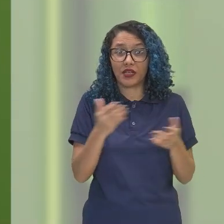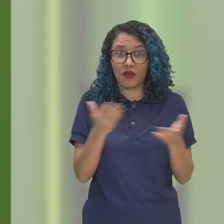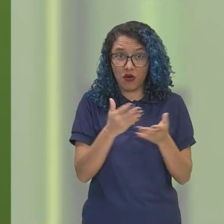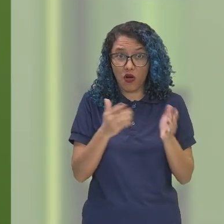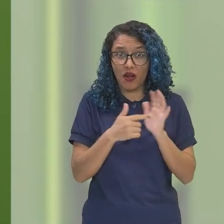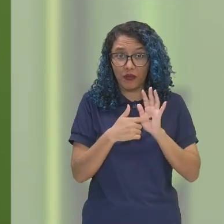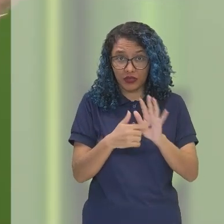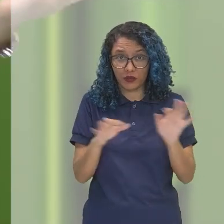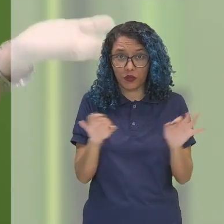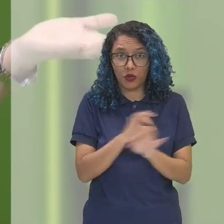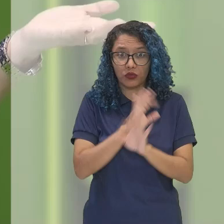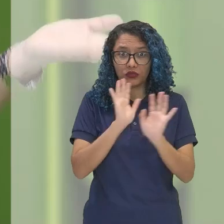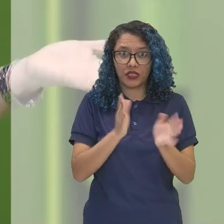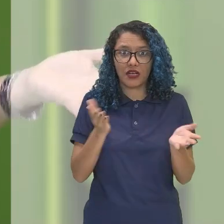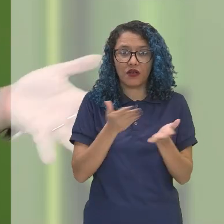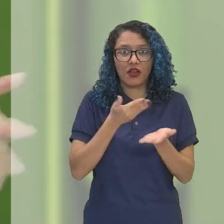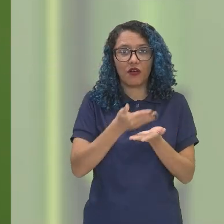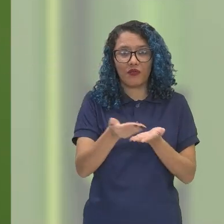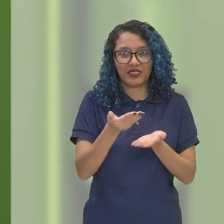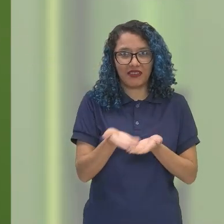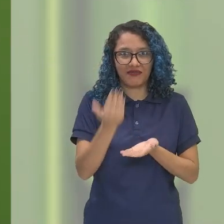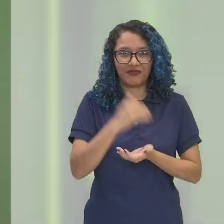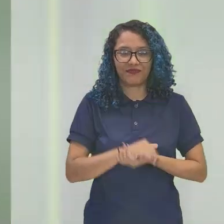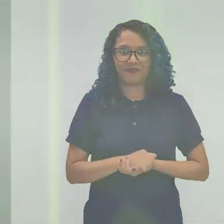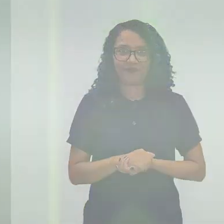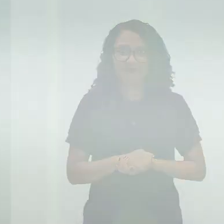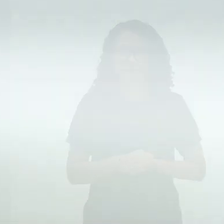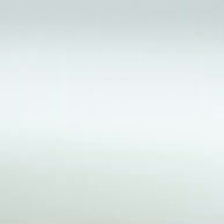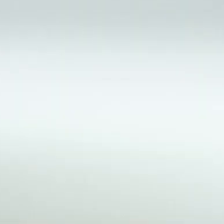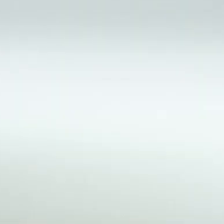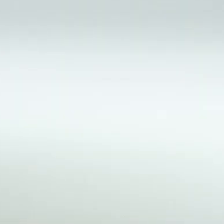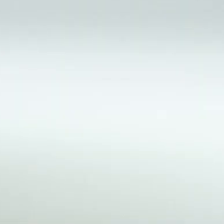estamos apresentados, vamos à nossa aula.